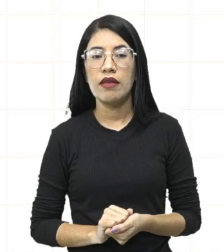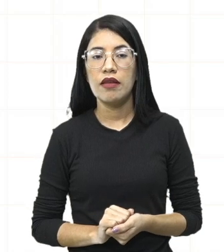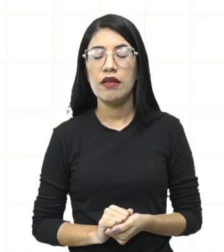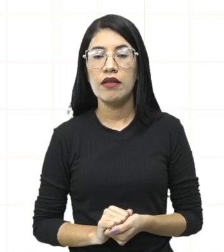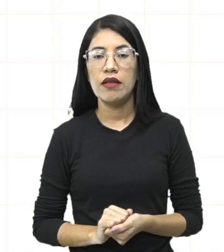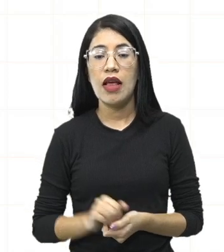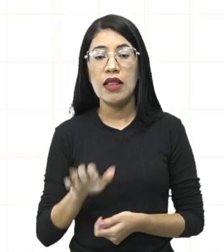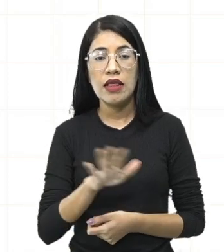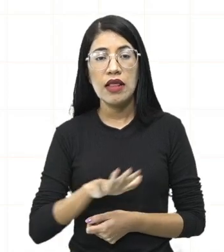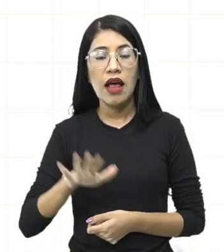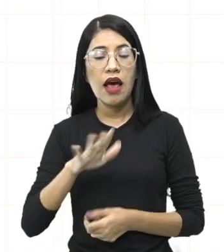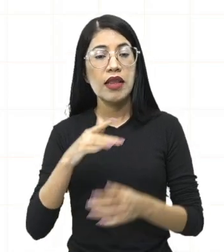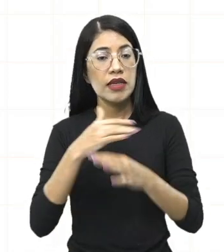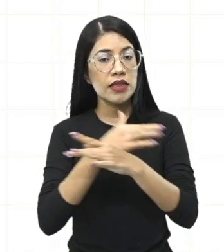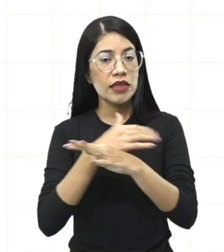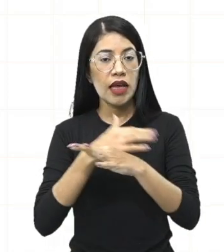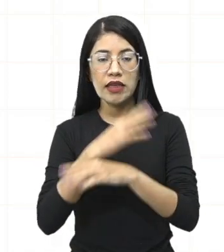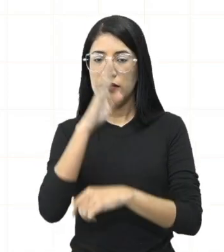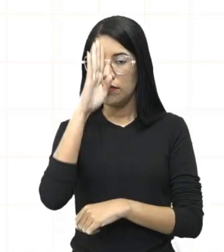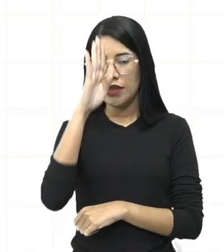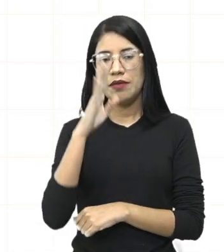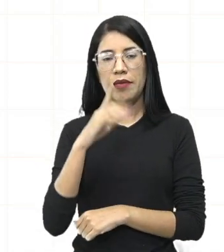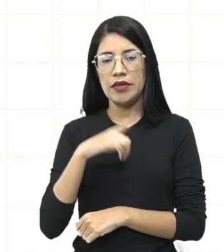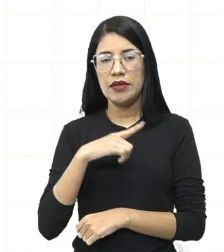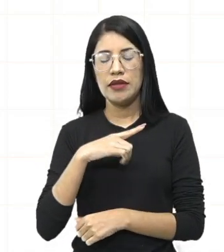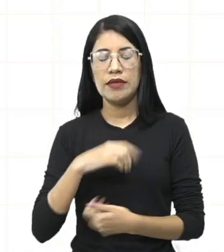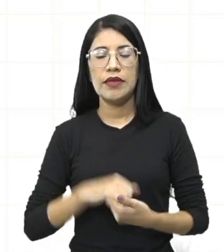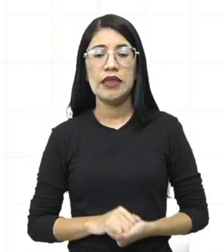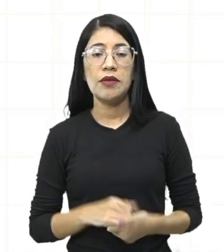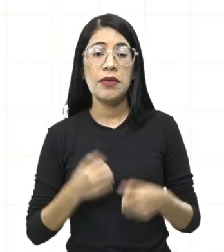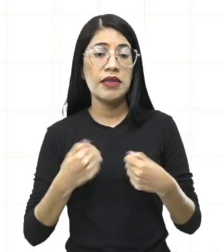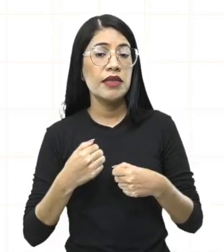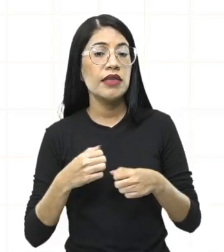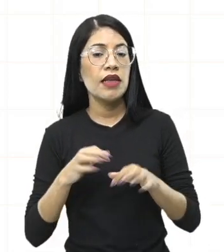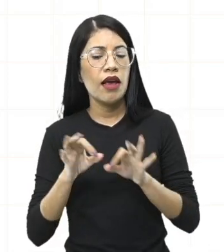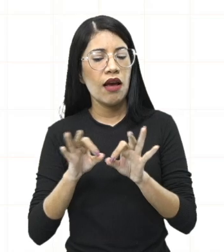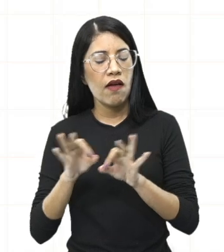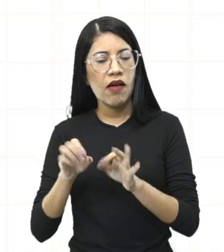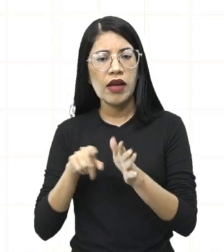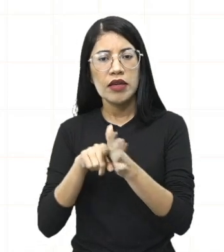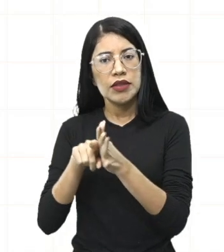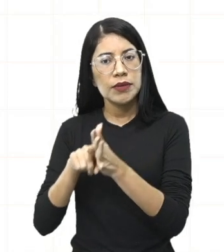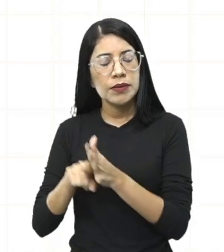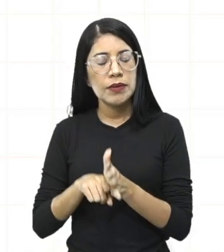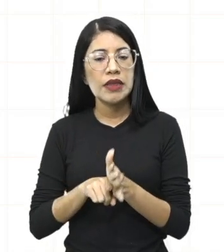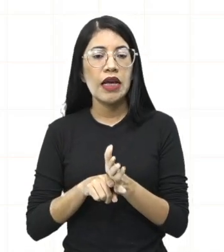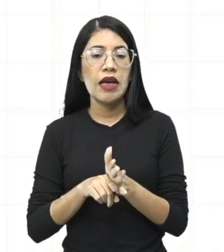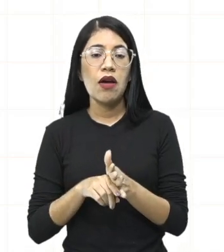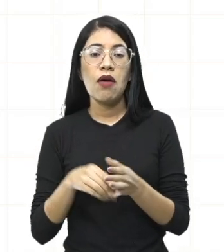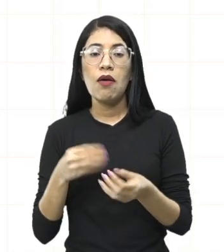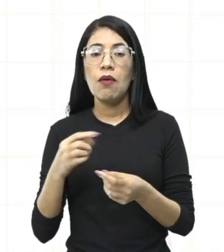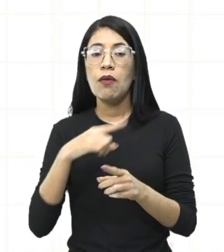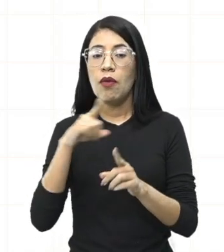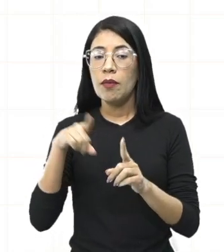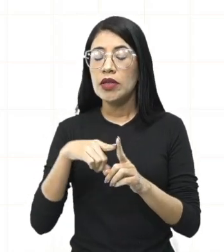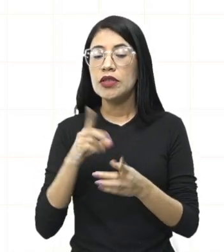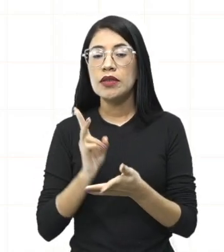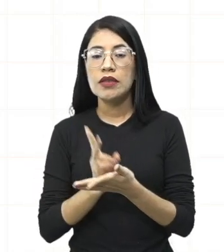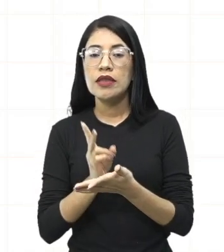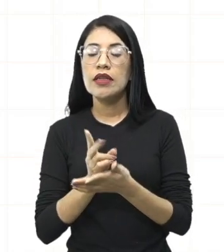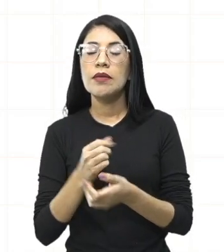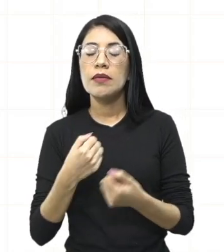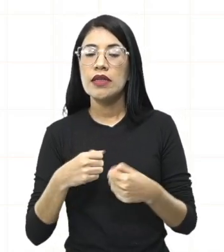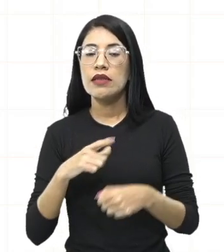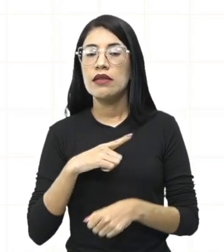em zonas urbanas, tá bom? Então, ser feito o estudo dessas áreas e manter o objetivo, né,